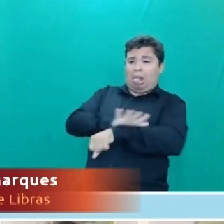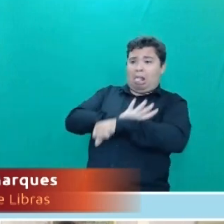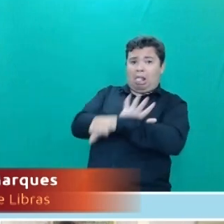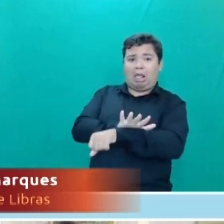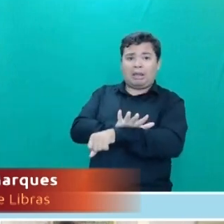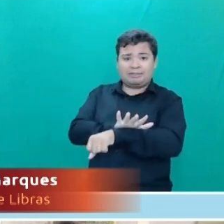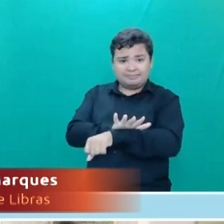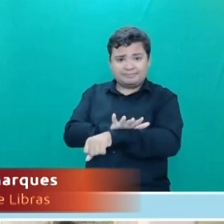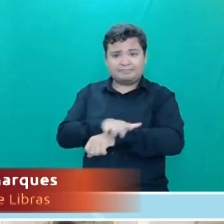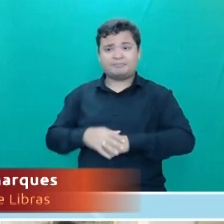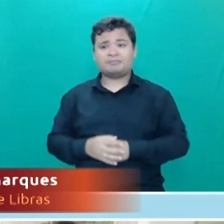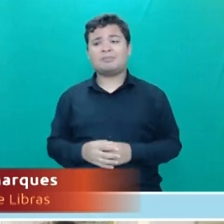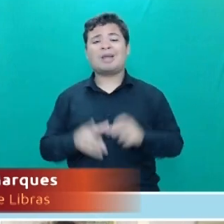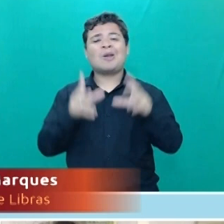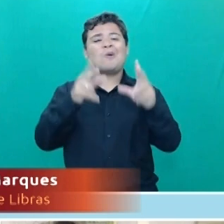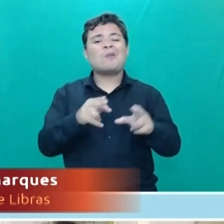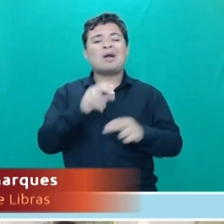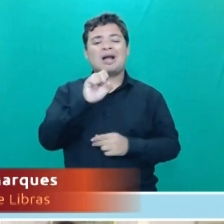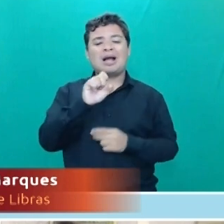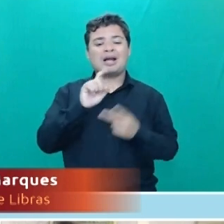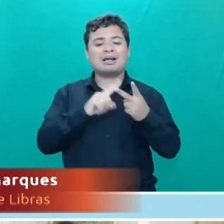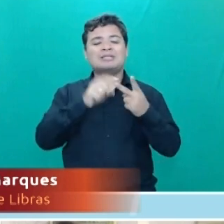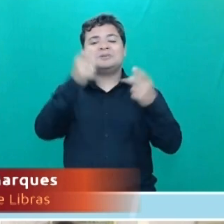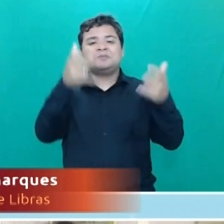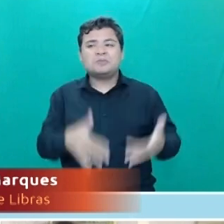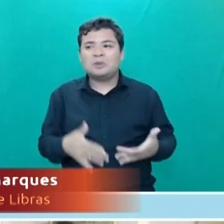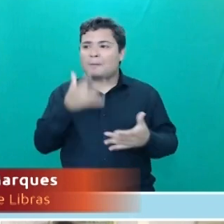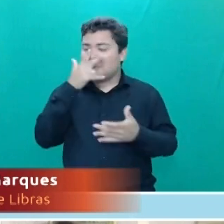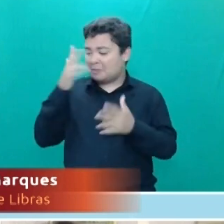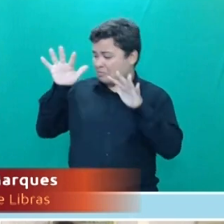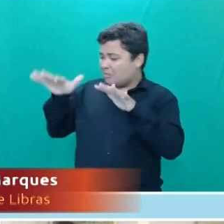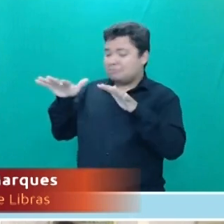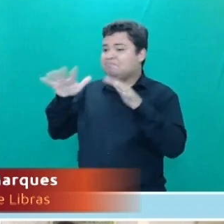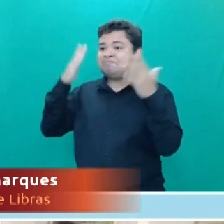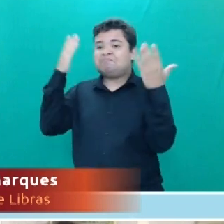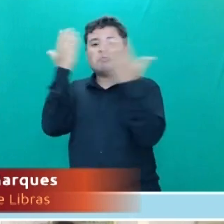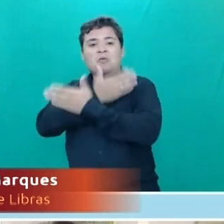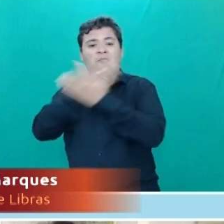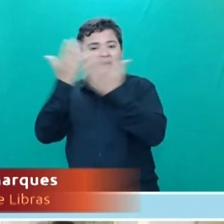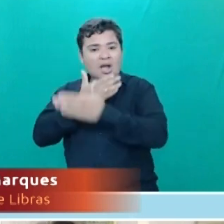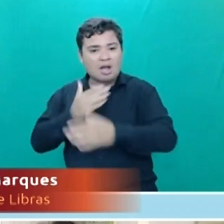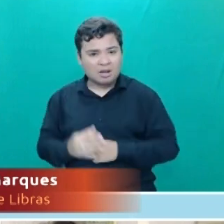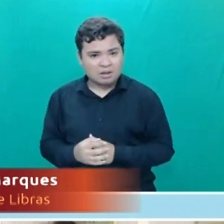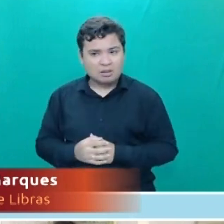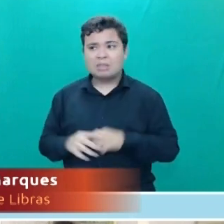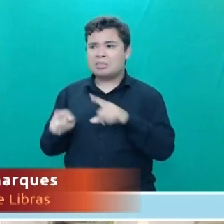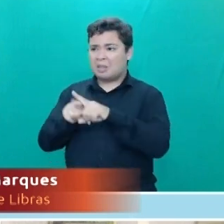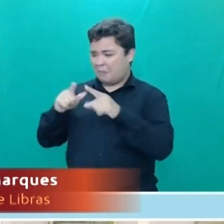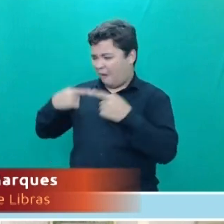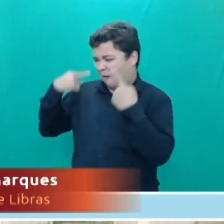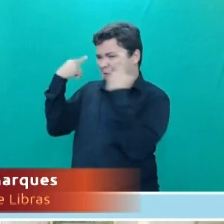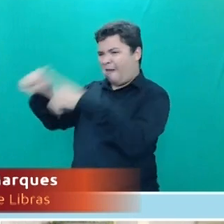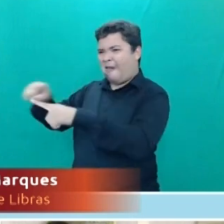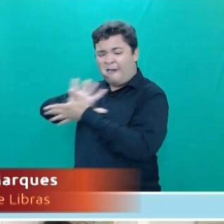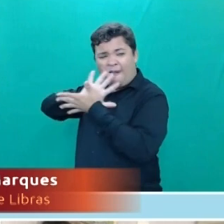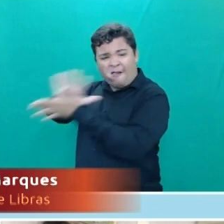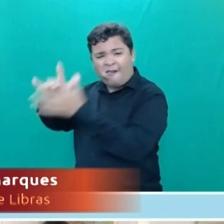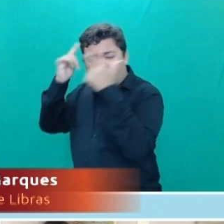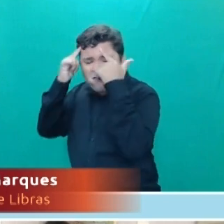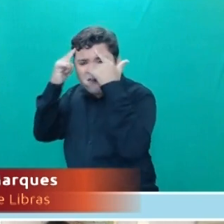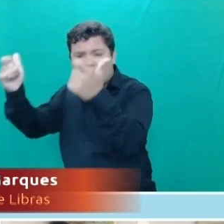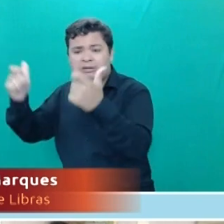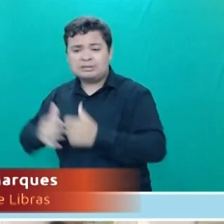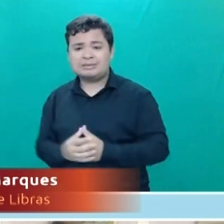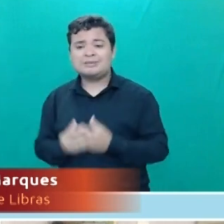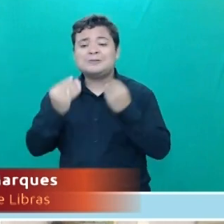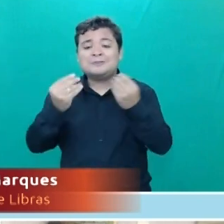nesses lugares que o Salomão falou, né, de invisibilidade, de violência. Queria que você tentasse explicar para a gente esse conceito que eu sei que